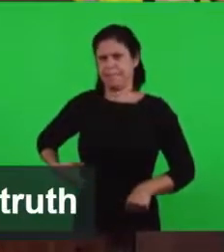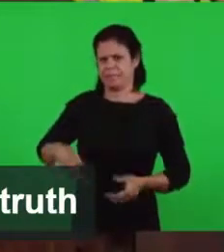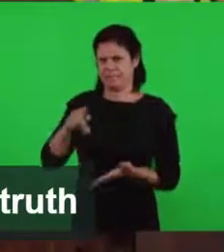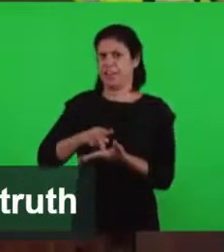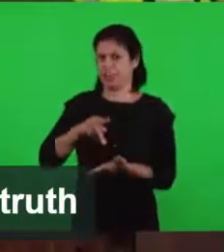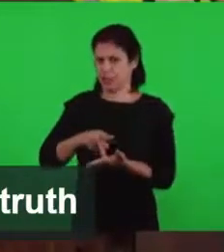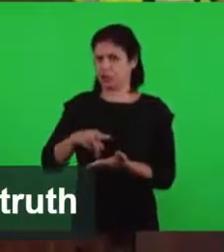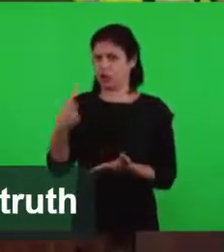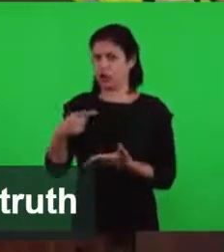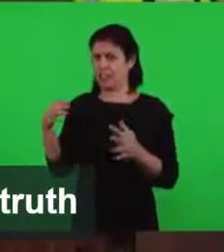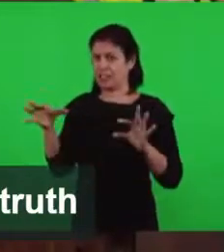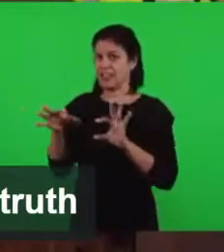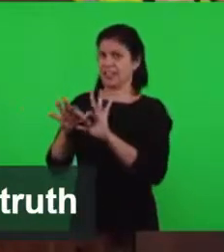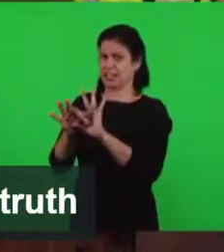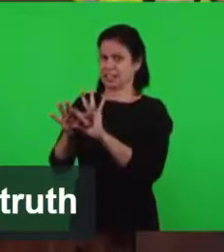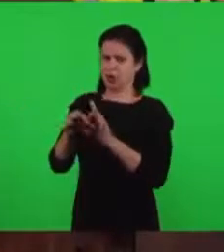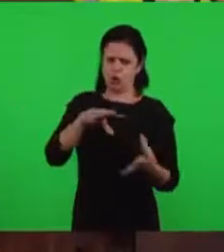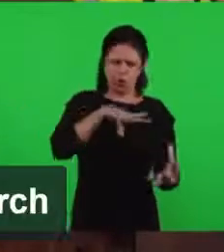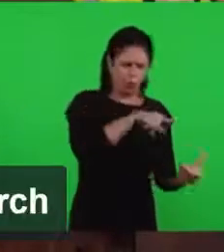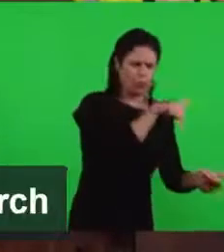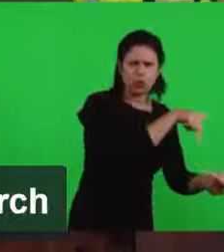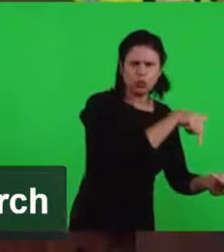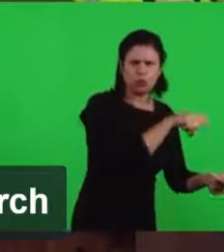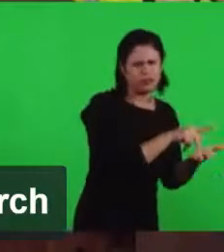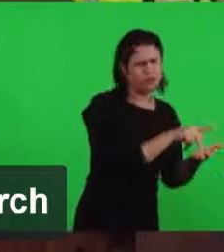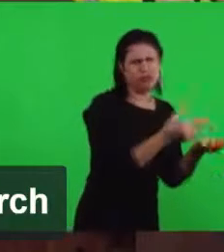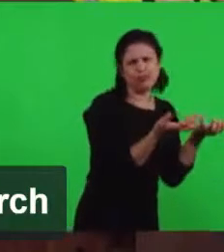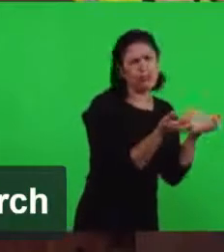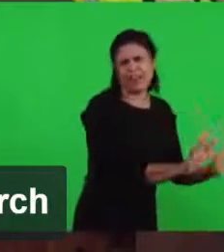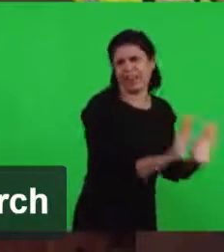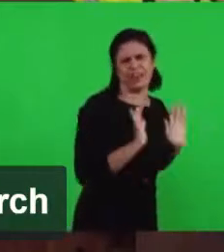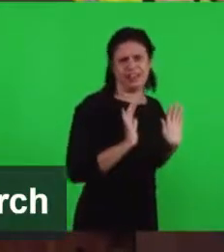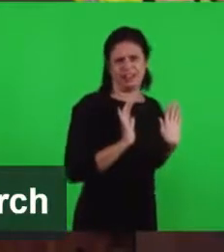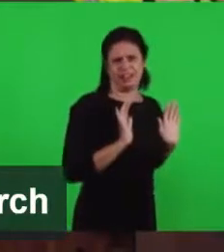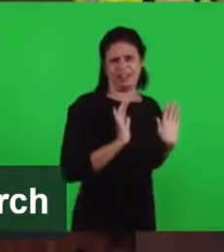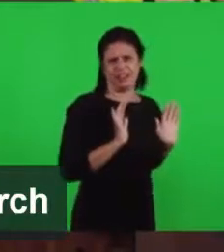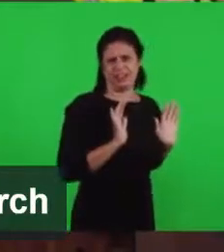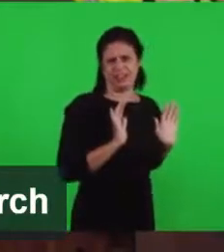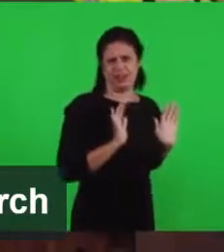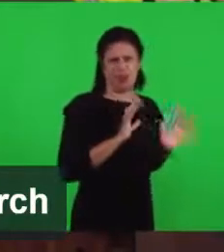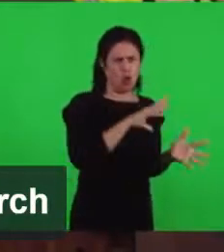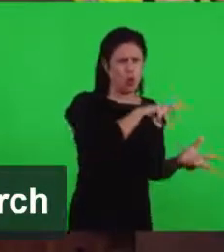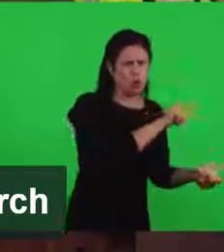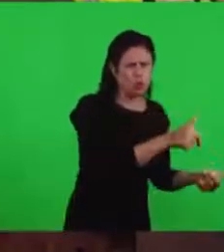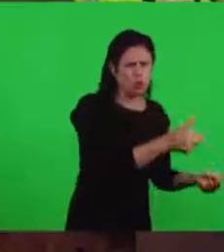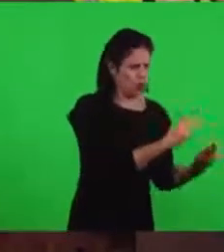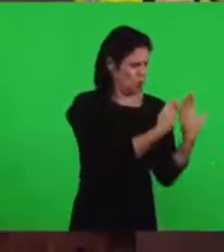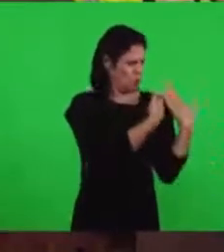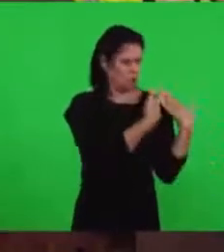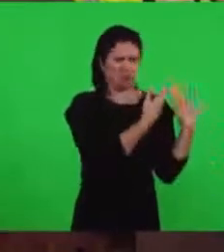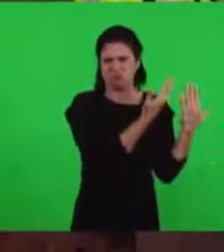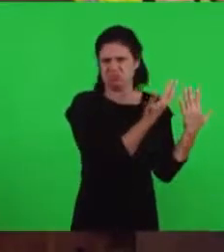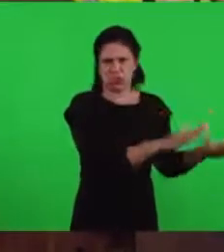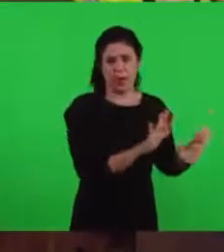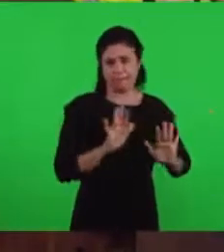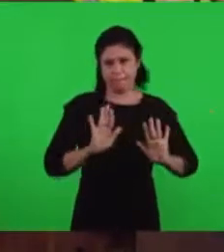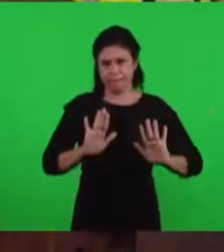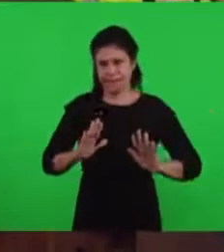mundo não o mundo não quer carregar o peso da igreja está